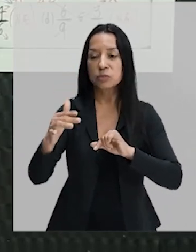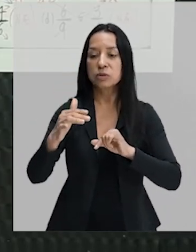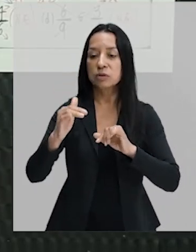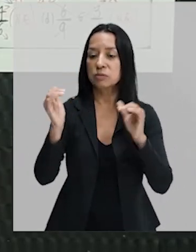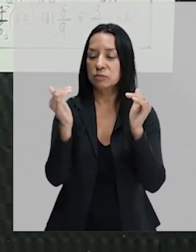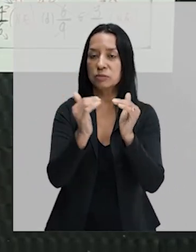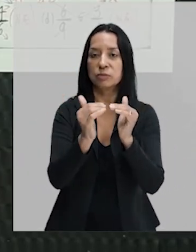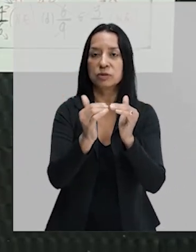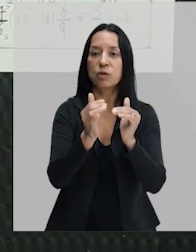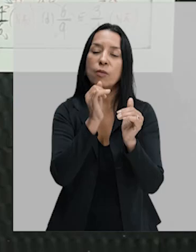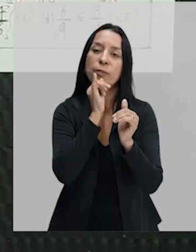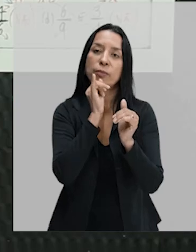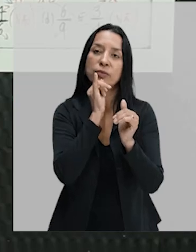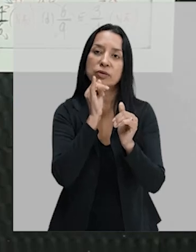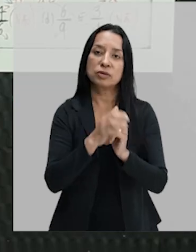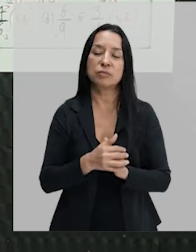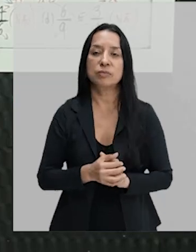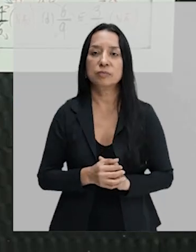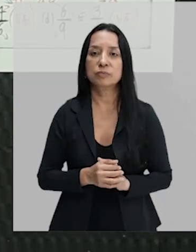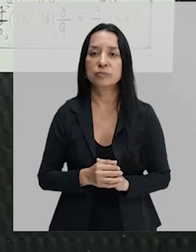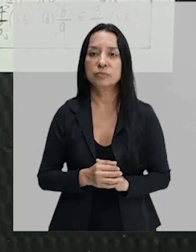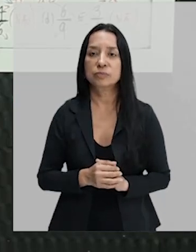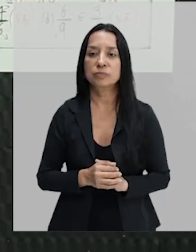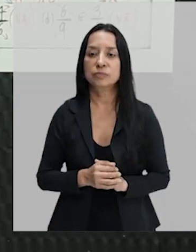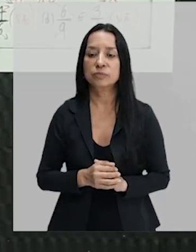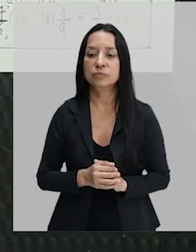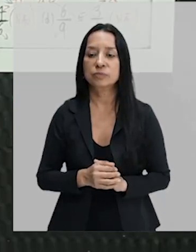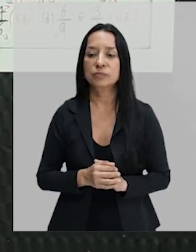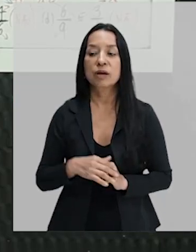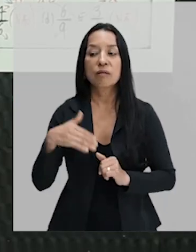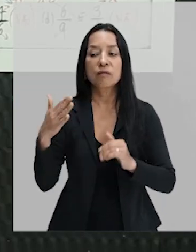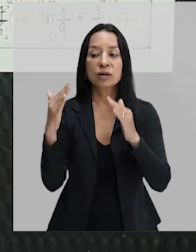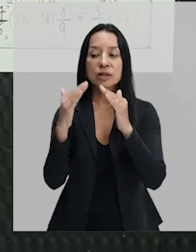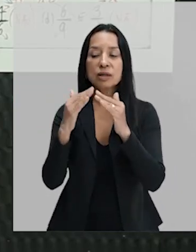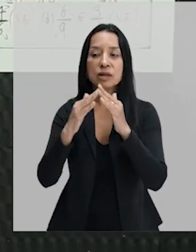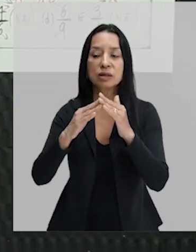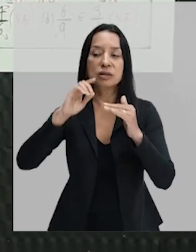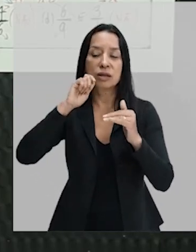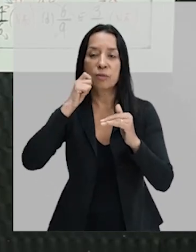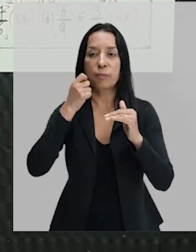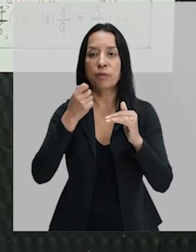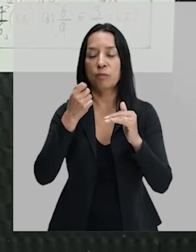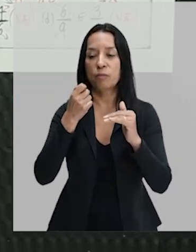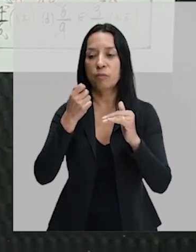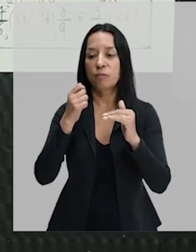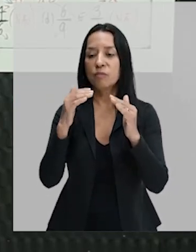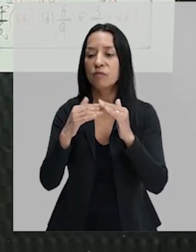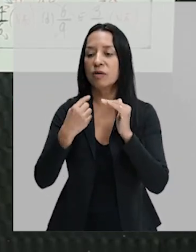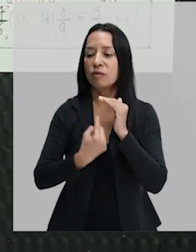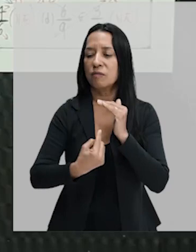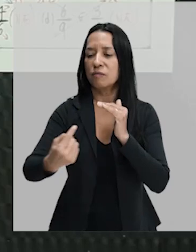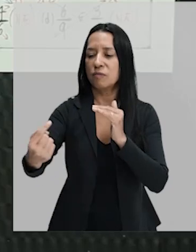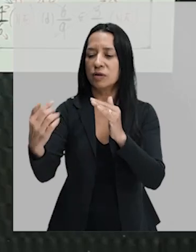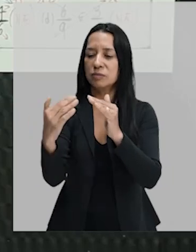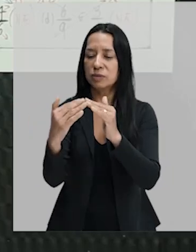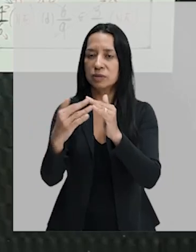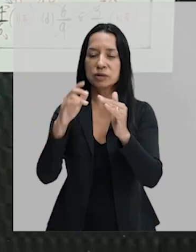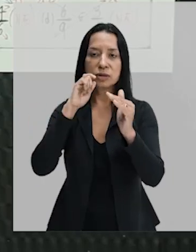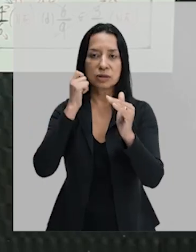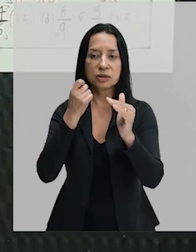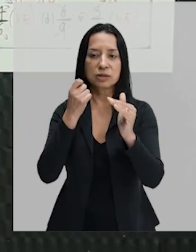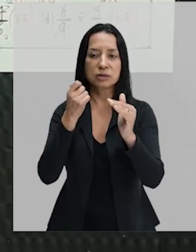né? Por exemplo, você vai na padaria, né? Na padaria, geralmente, por exemplo, lá perto de